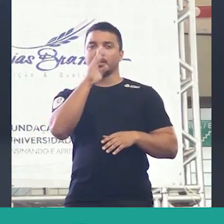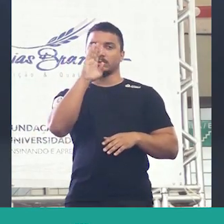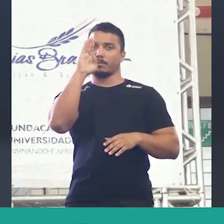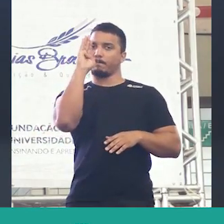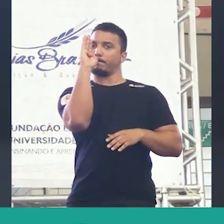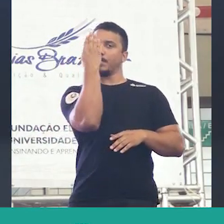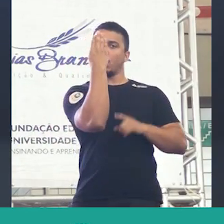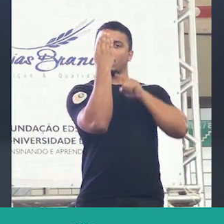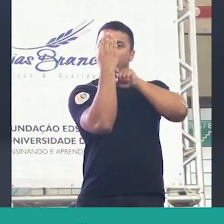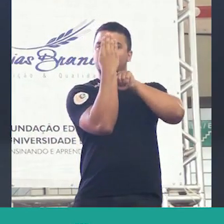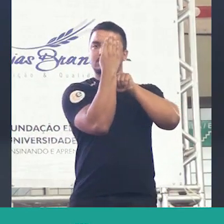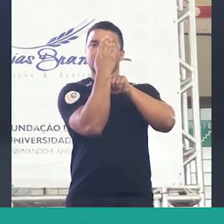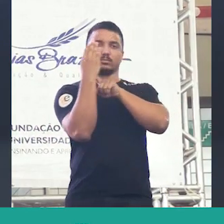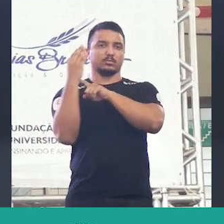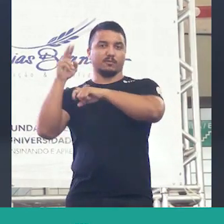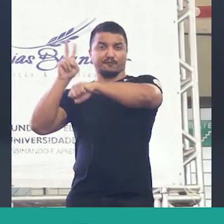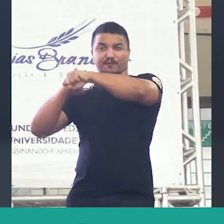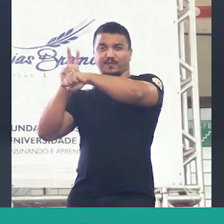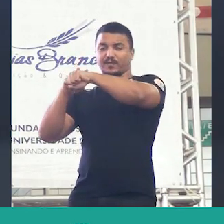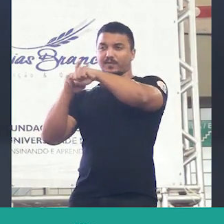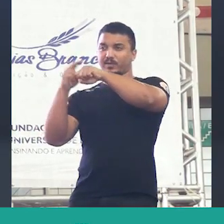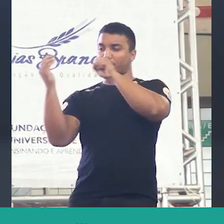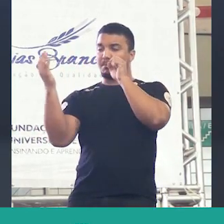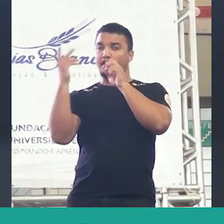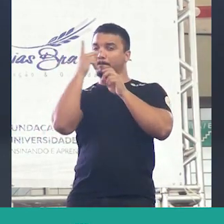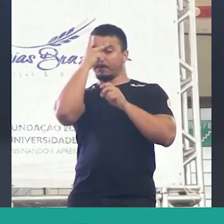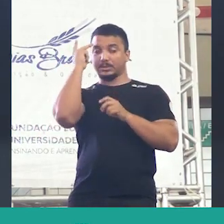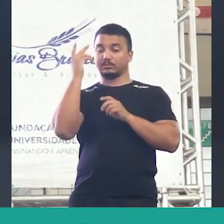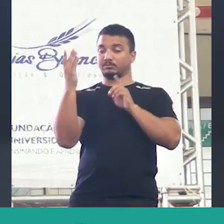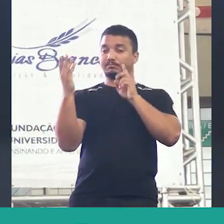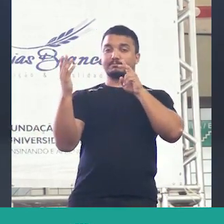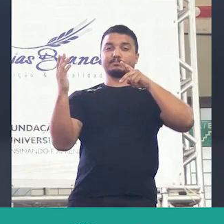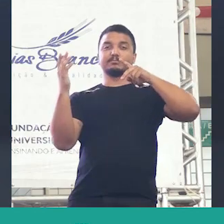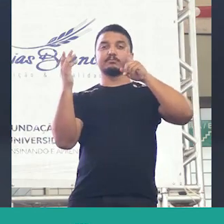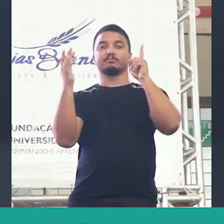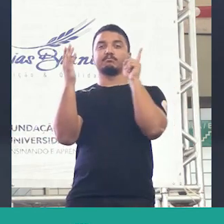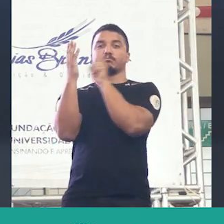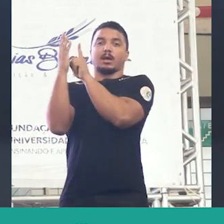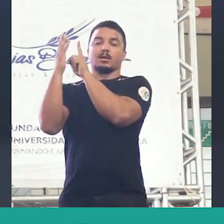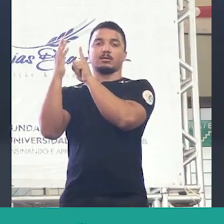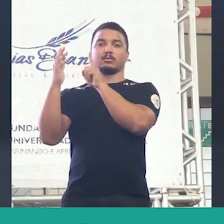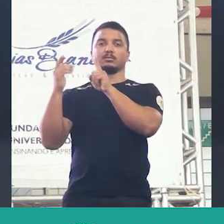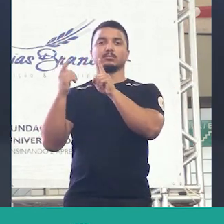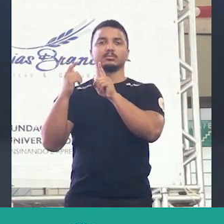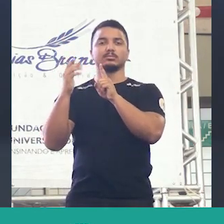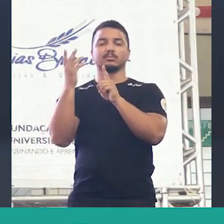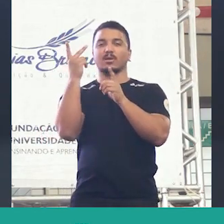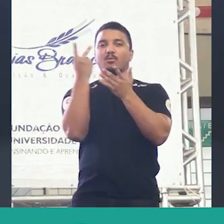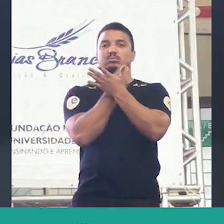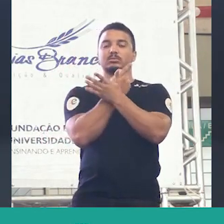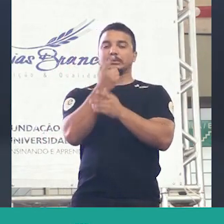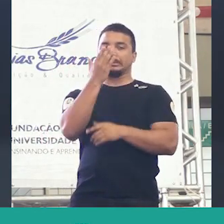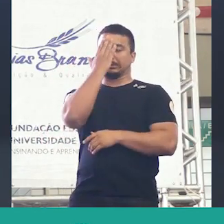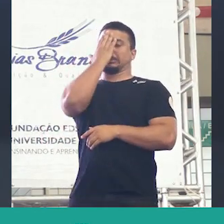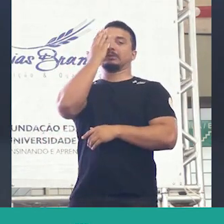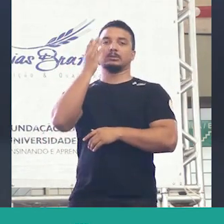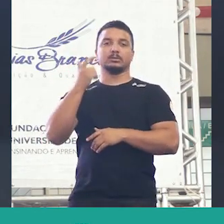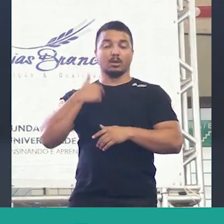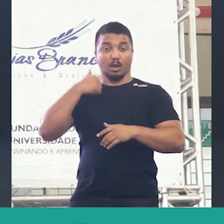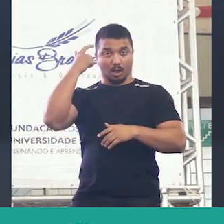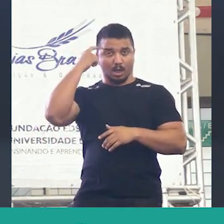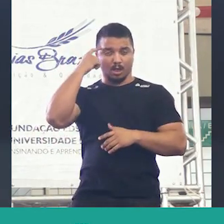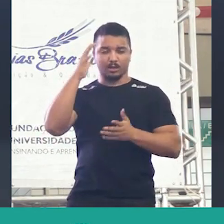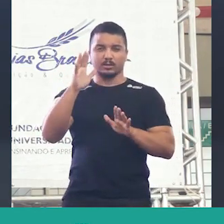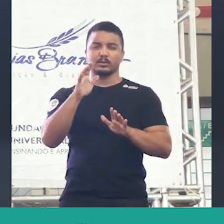porta de vidro? Ouviu alguém bater numa porta de vidro? Se alguém chegar para você e falar